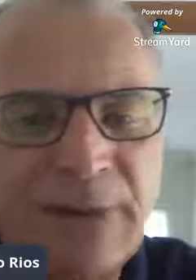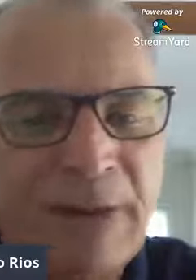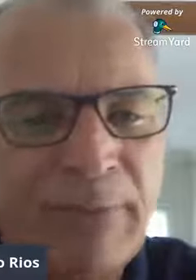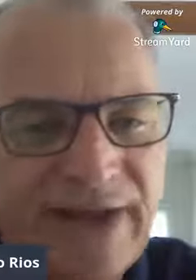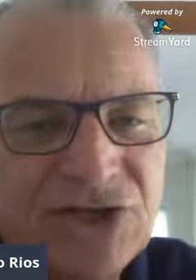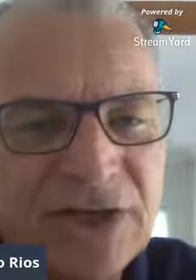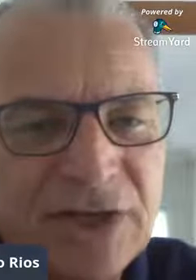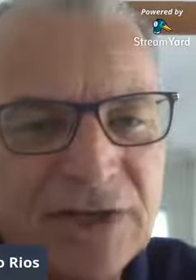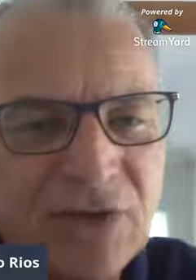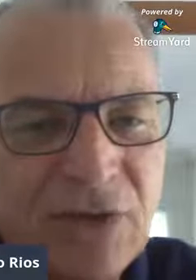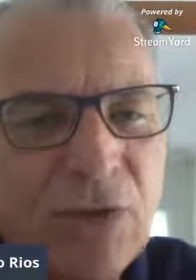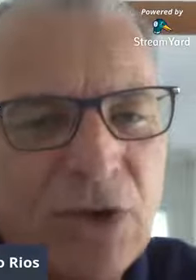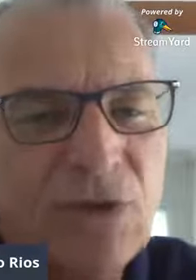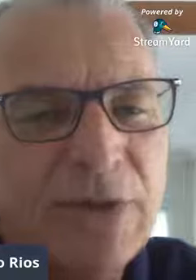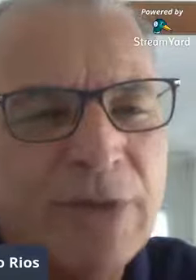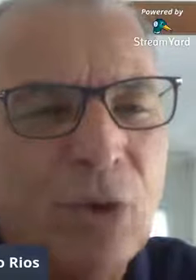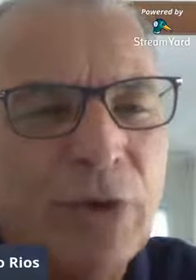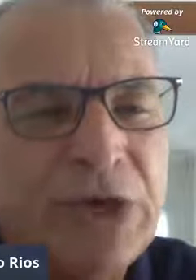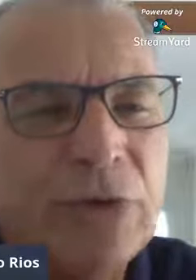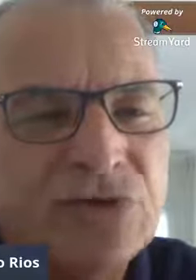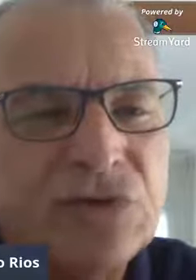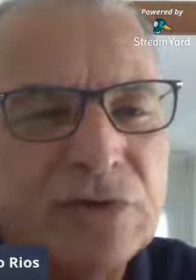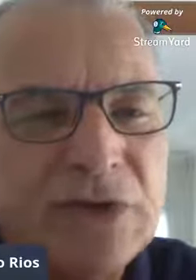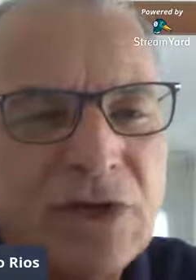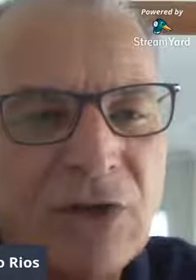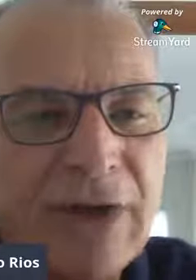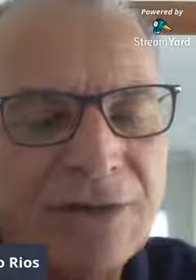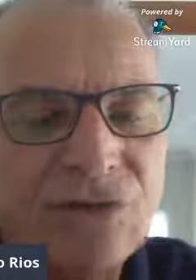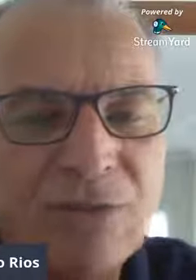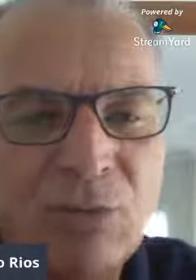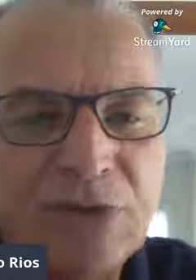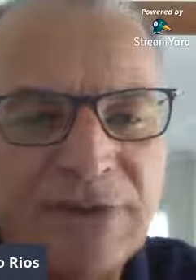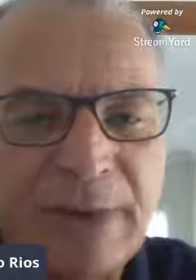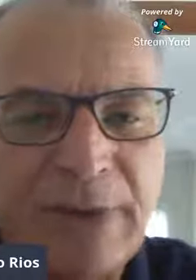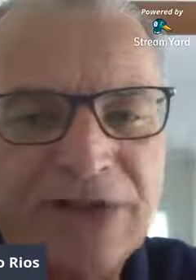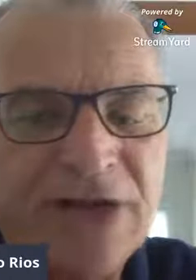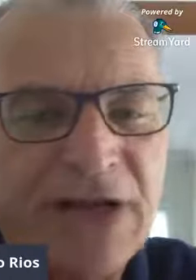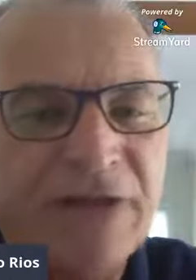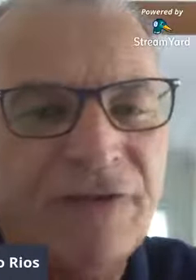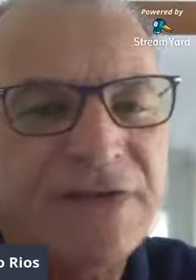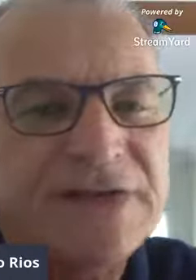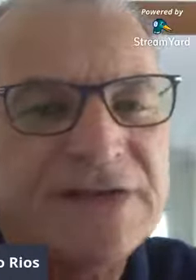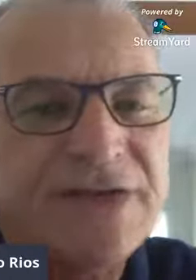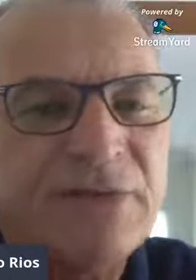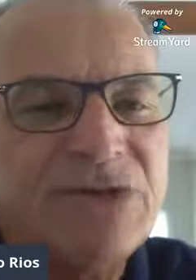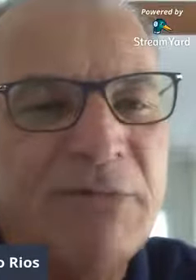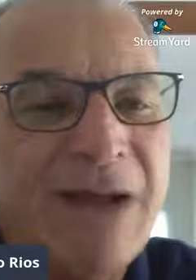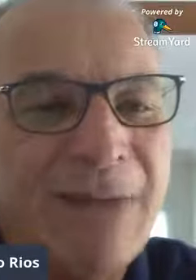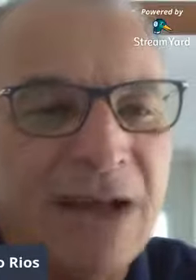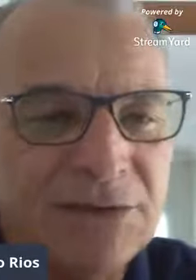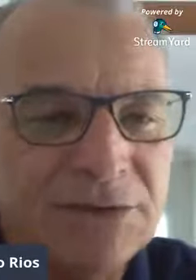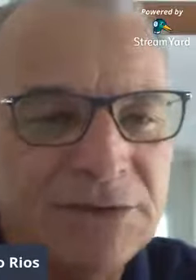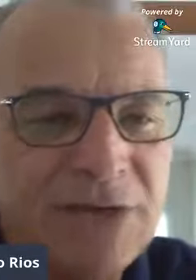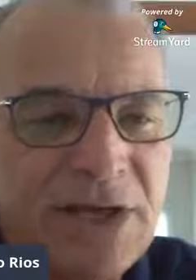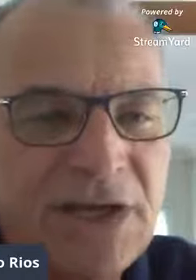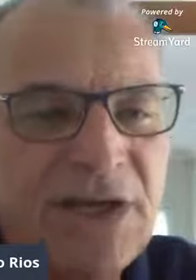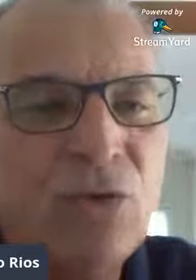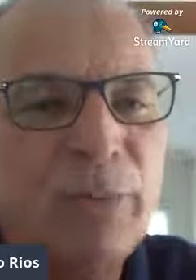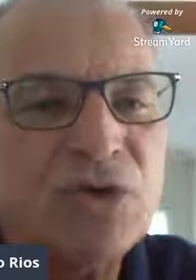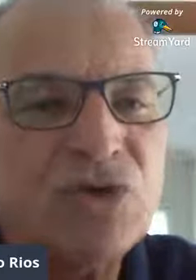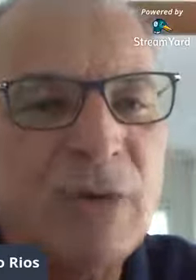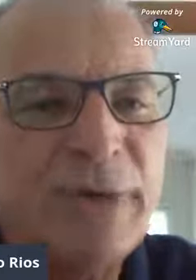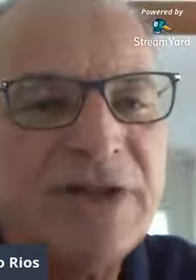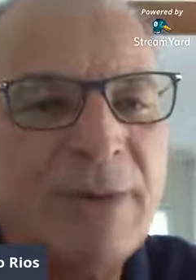moça paraplégica, olha como é dolorido isso, o relato de uma moça paraplégica que ela foi fazer exame de mama e